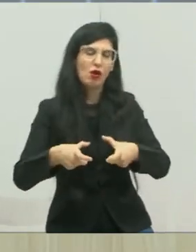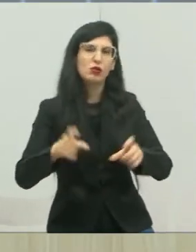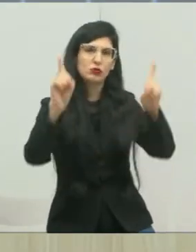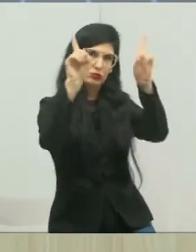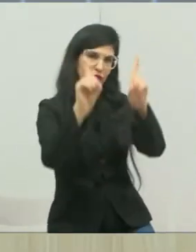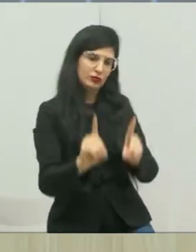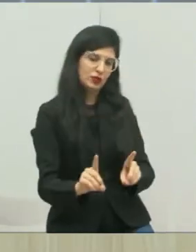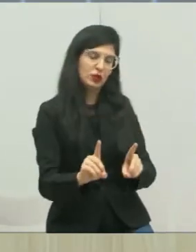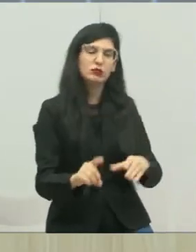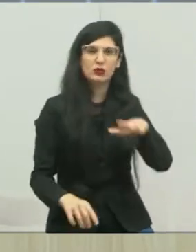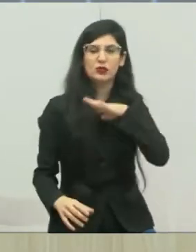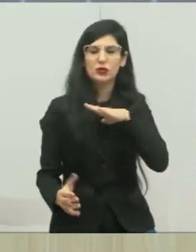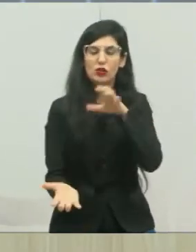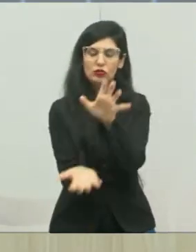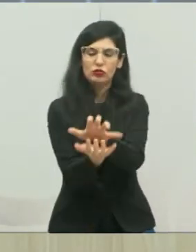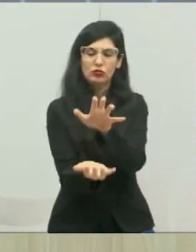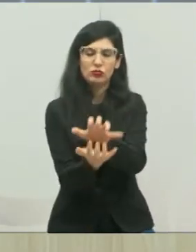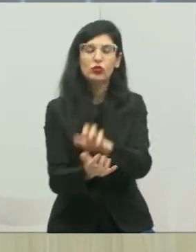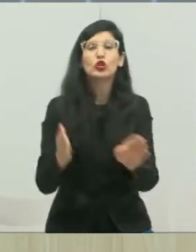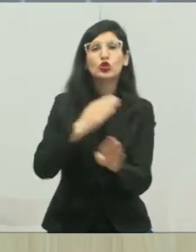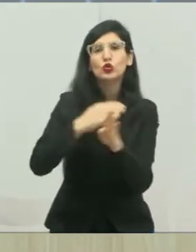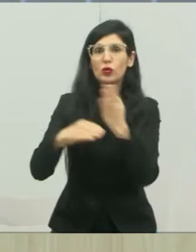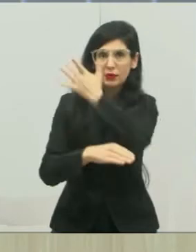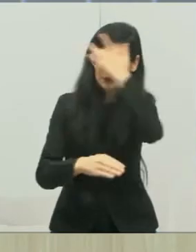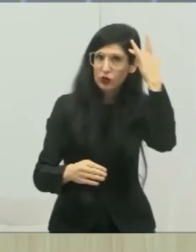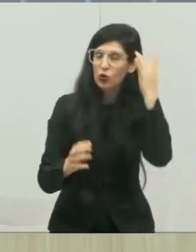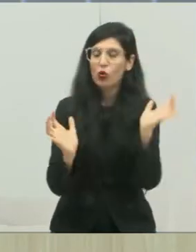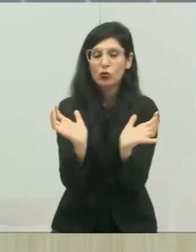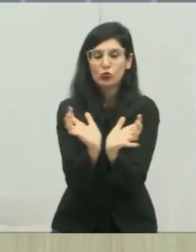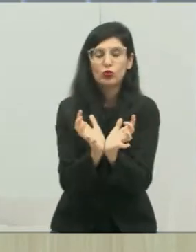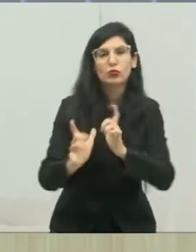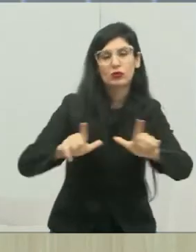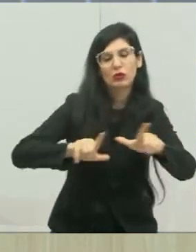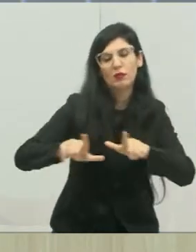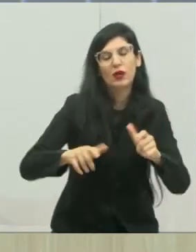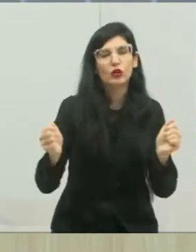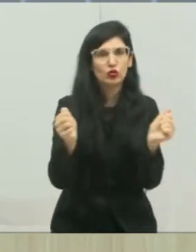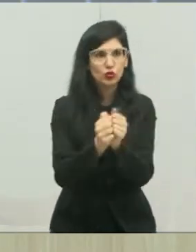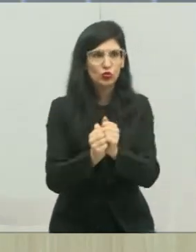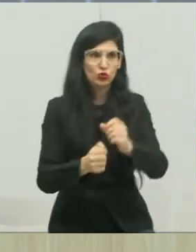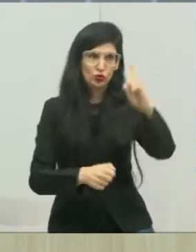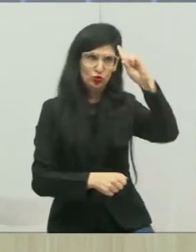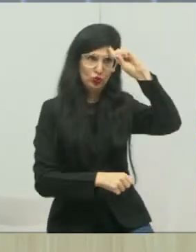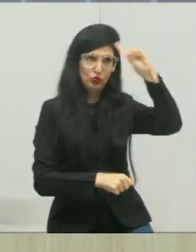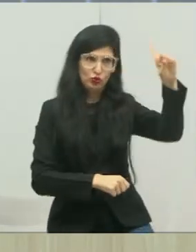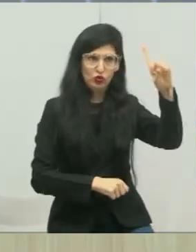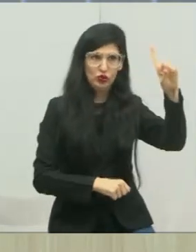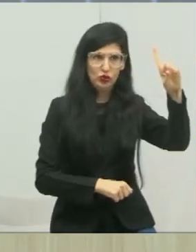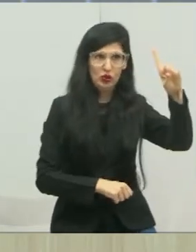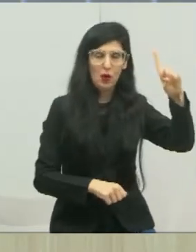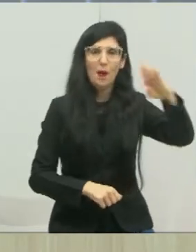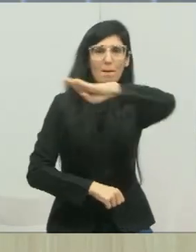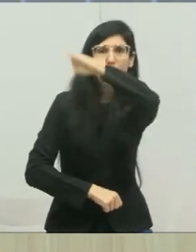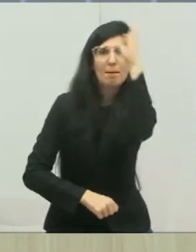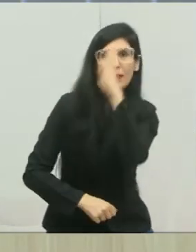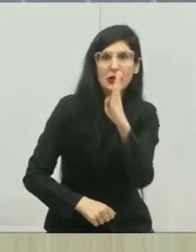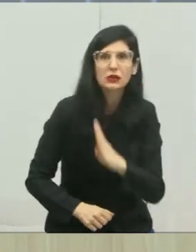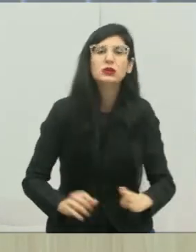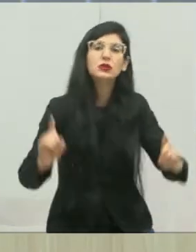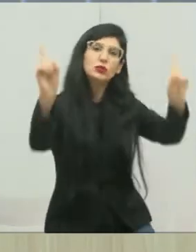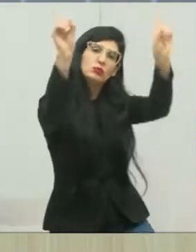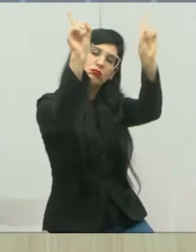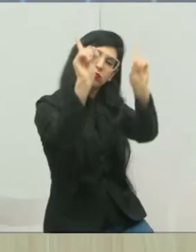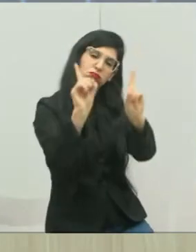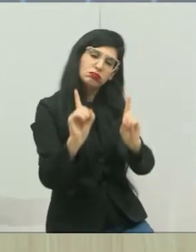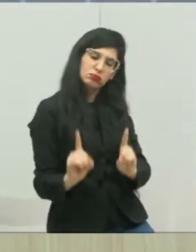membros do colegiado por oportunidade do transcurso do Dia Nacional da Pessoa com